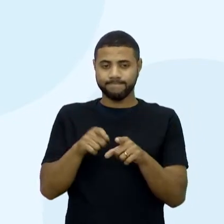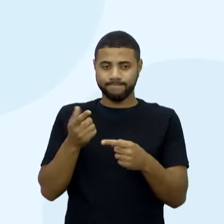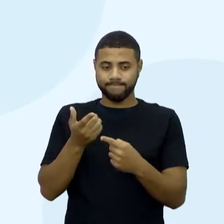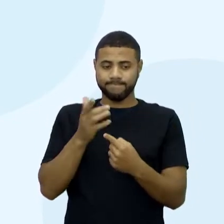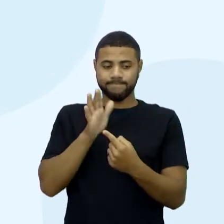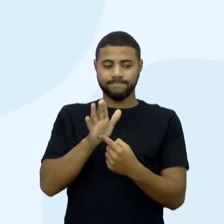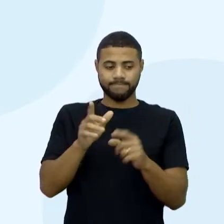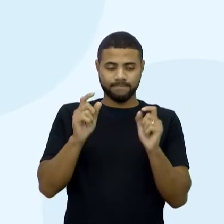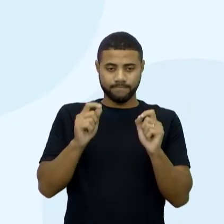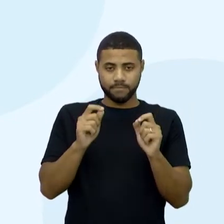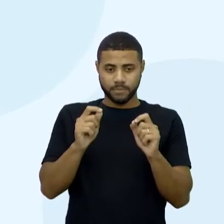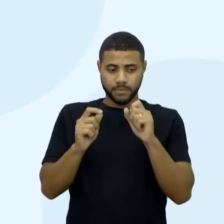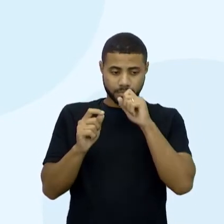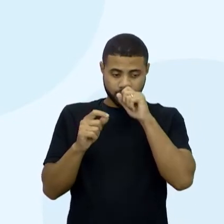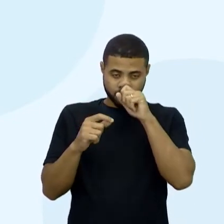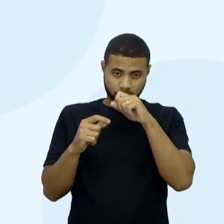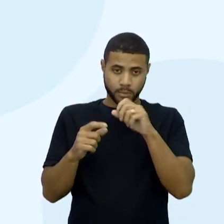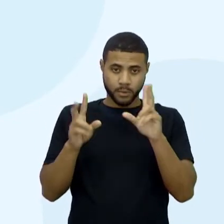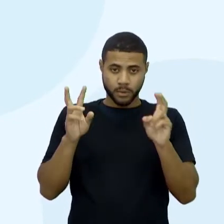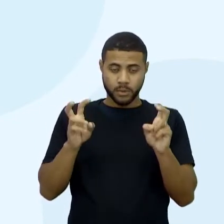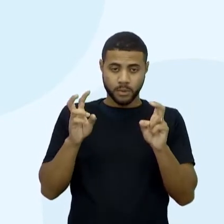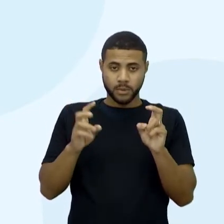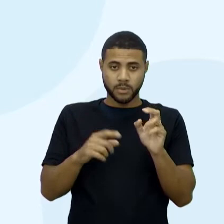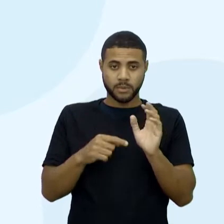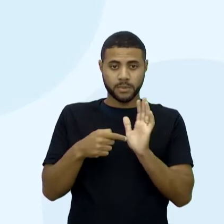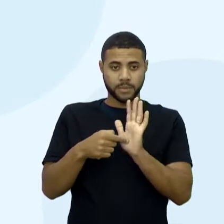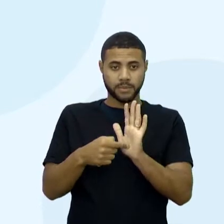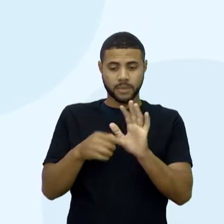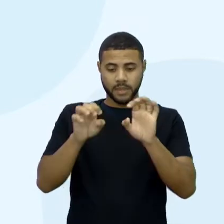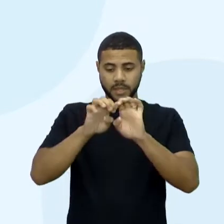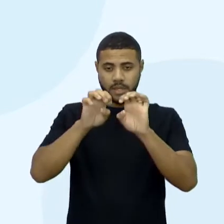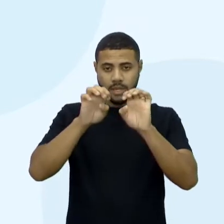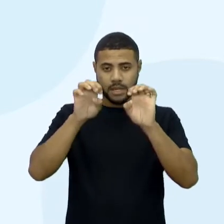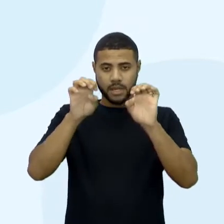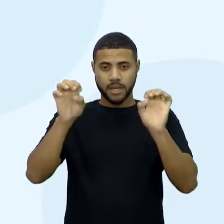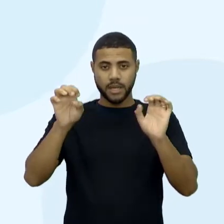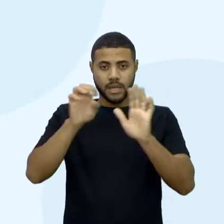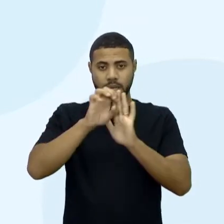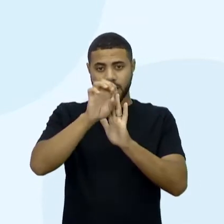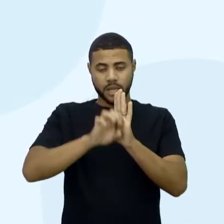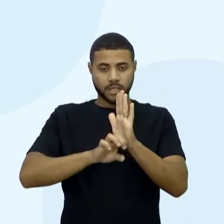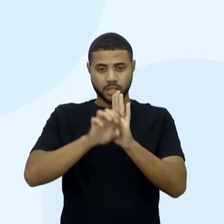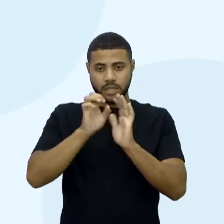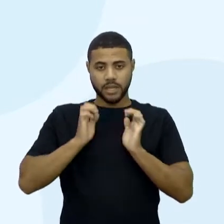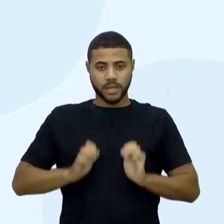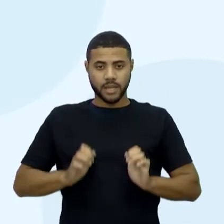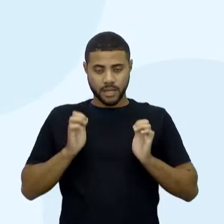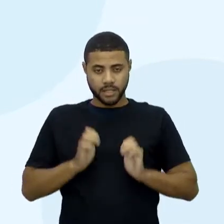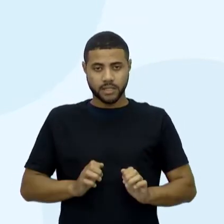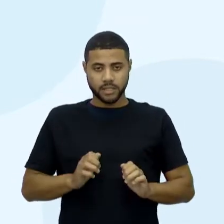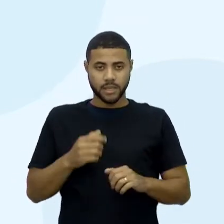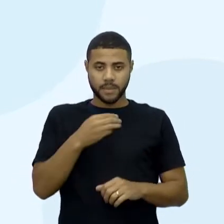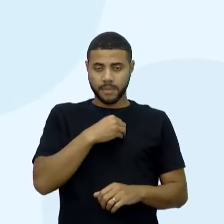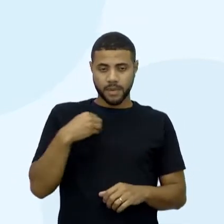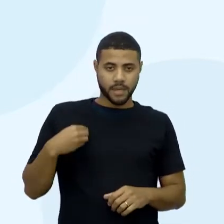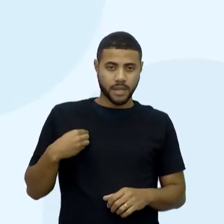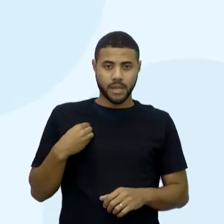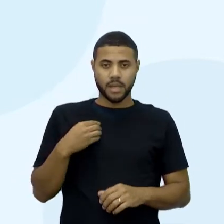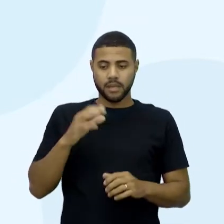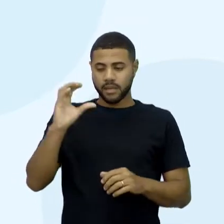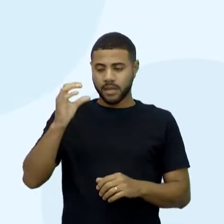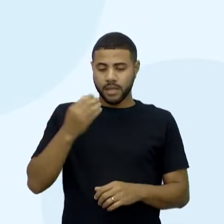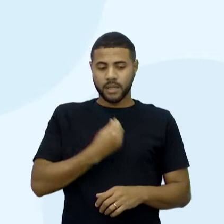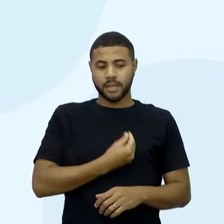ainda que decisões sobre questões éticas na medicina, nas ciências da vida e nas